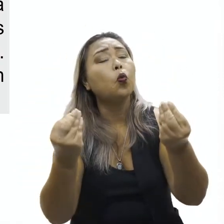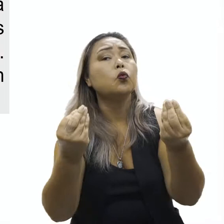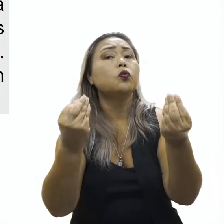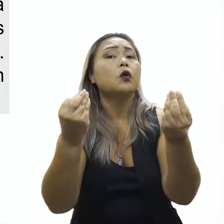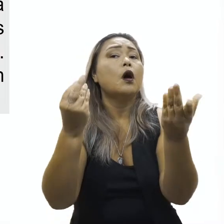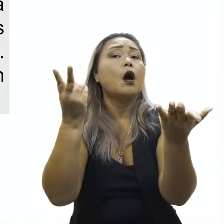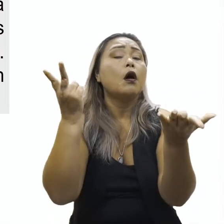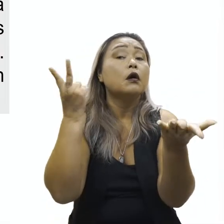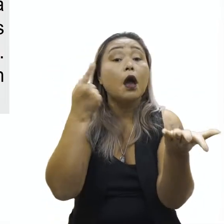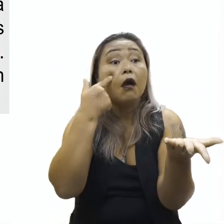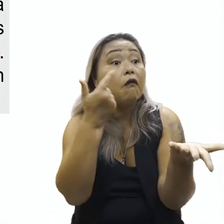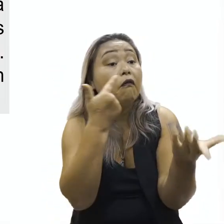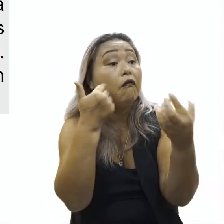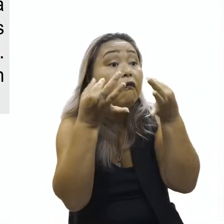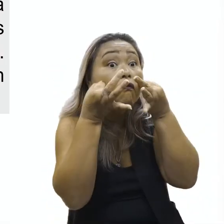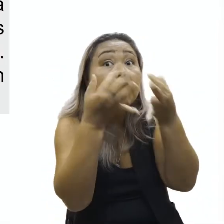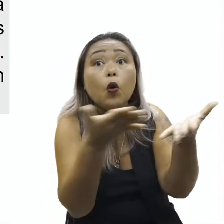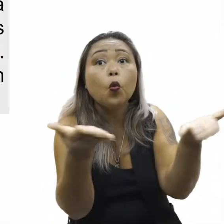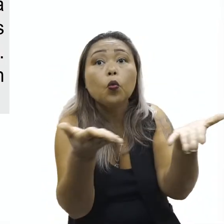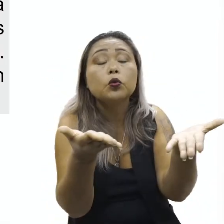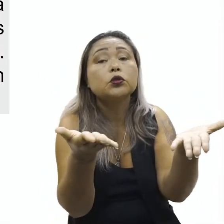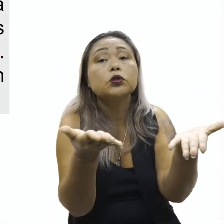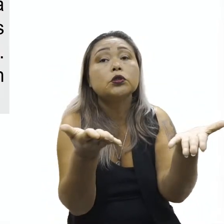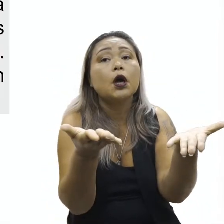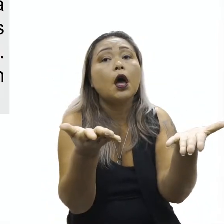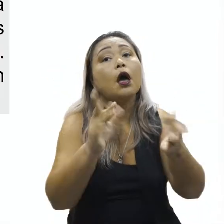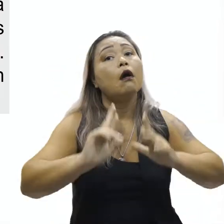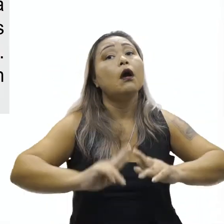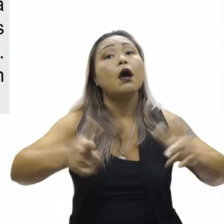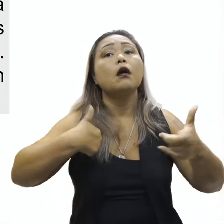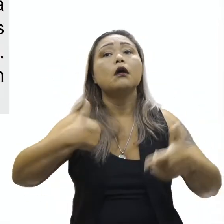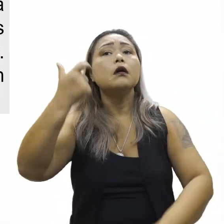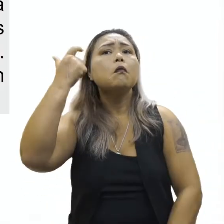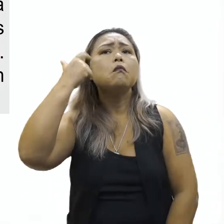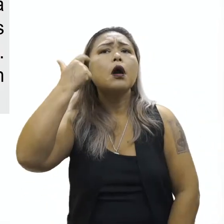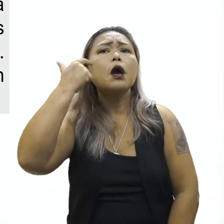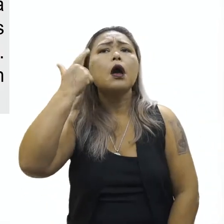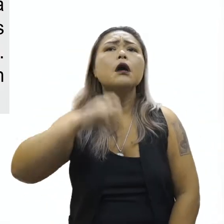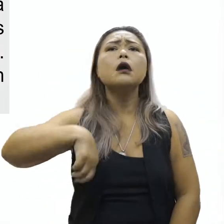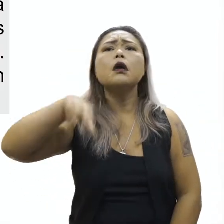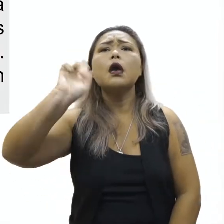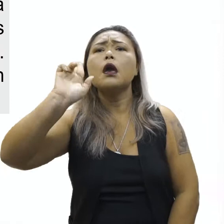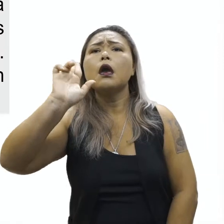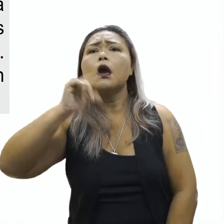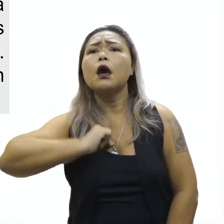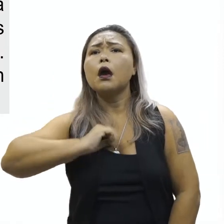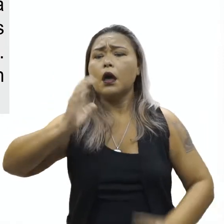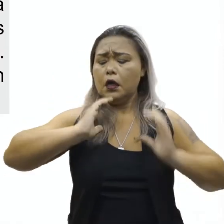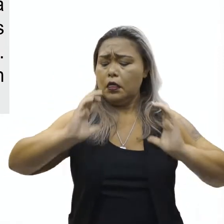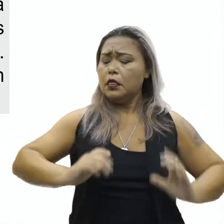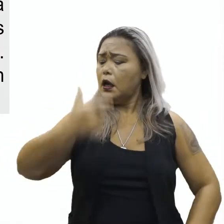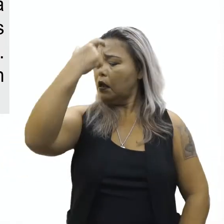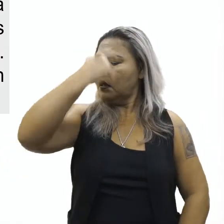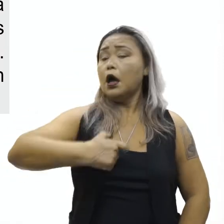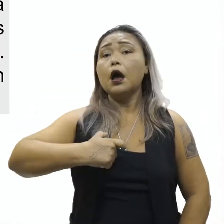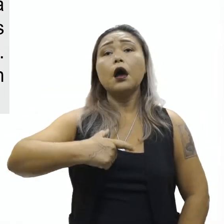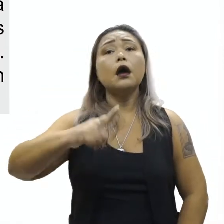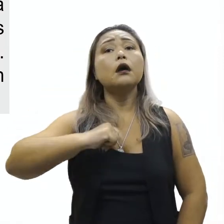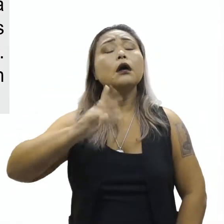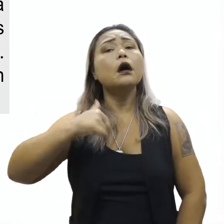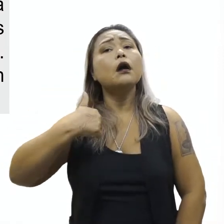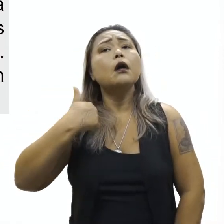vê hoje, né? Por quê? Porque a ideia de quem era considerado cidadão era uma ideia ainda